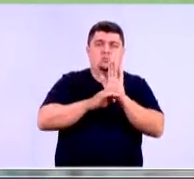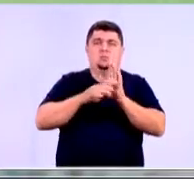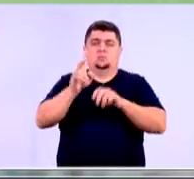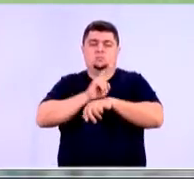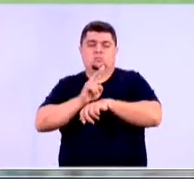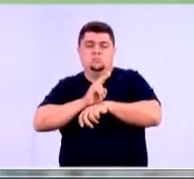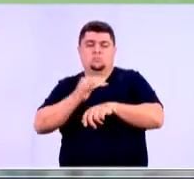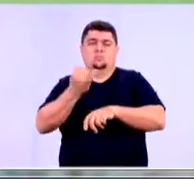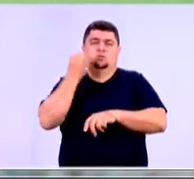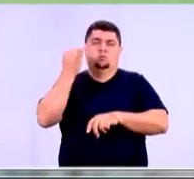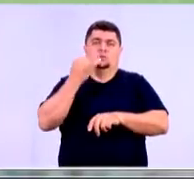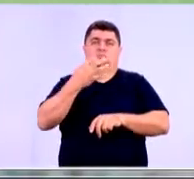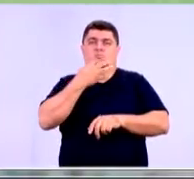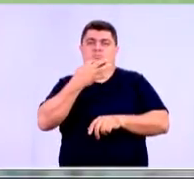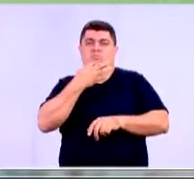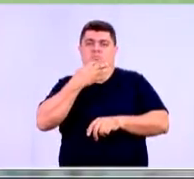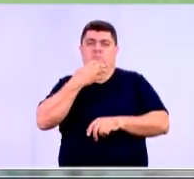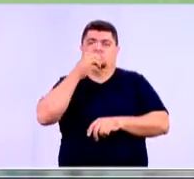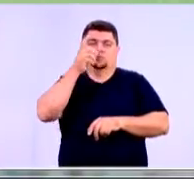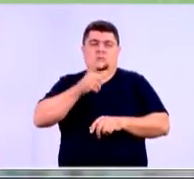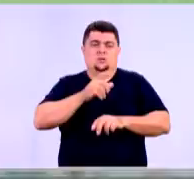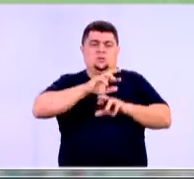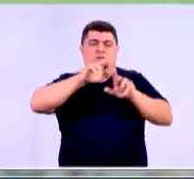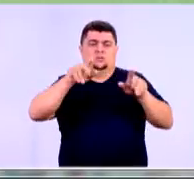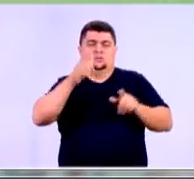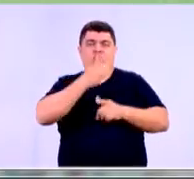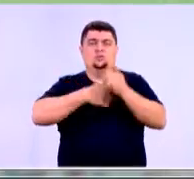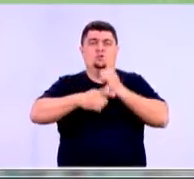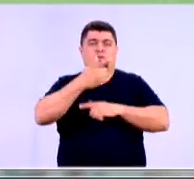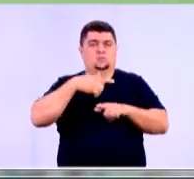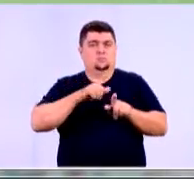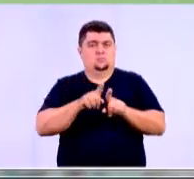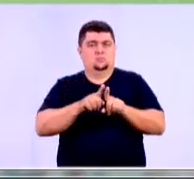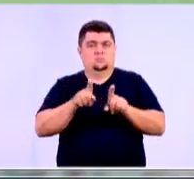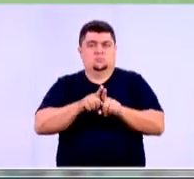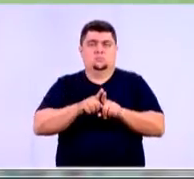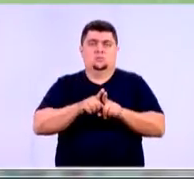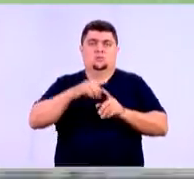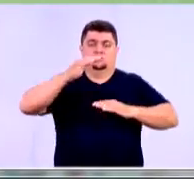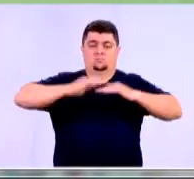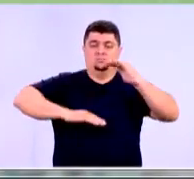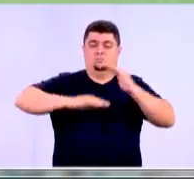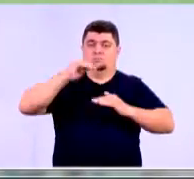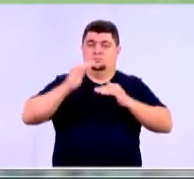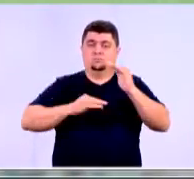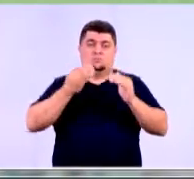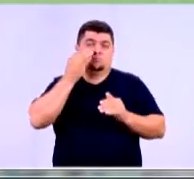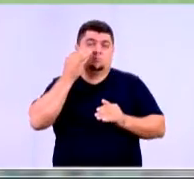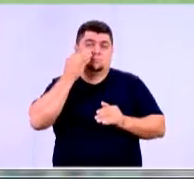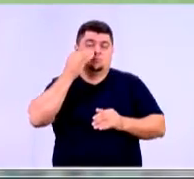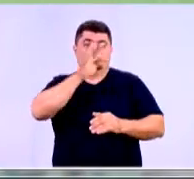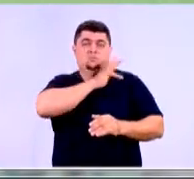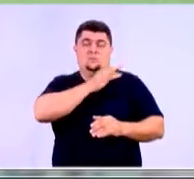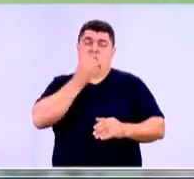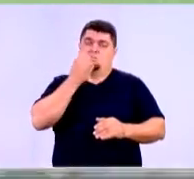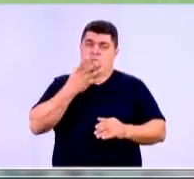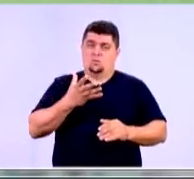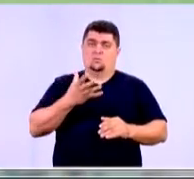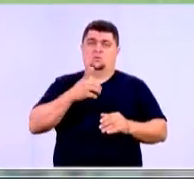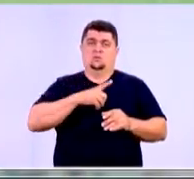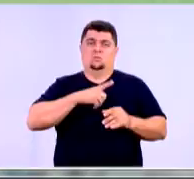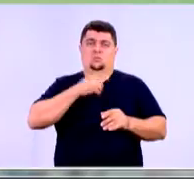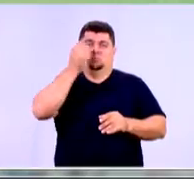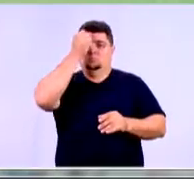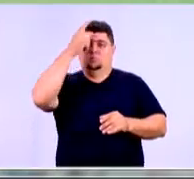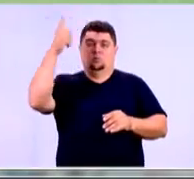controle, conhecimento dos modelos de gestão de risco, haver profissionais experientes e com boa formação, e a cultura para a